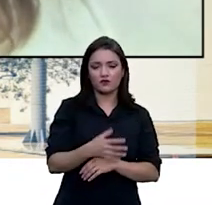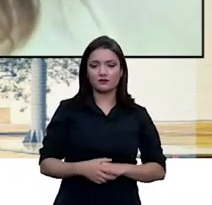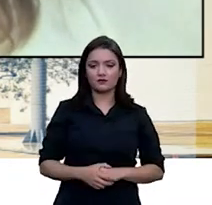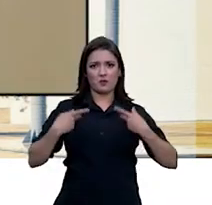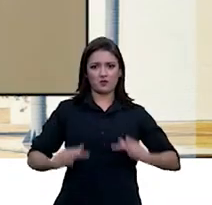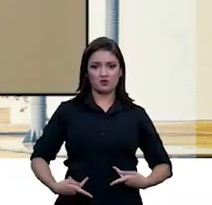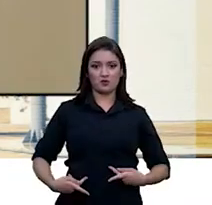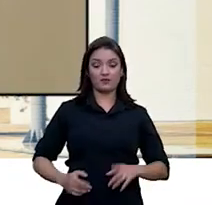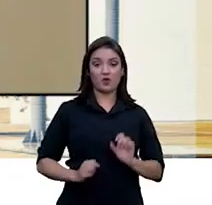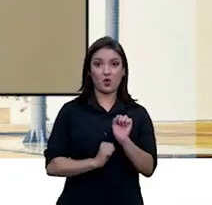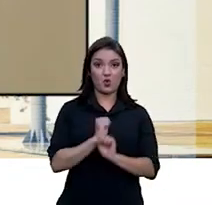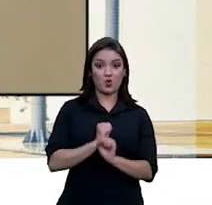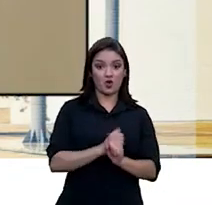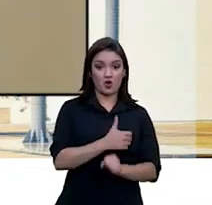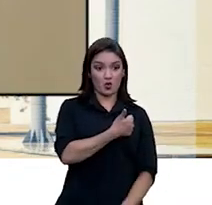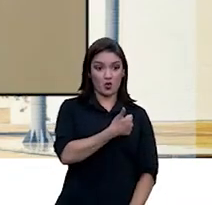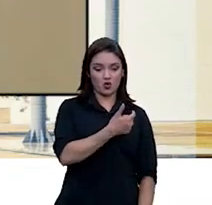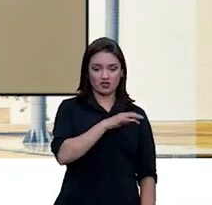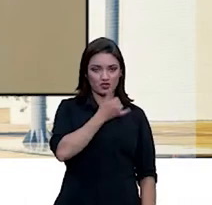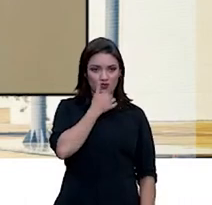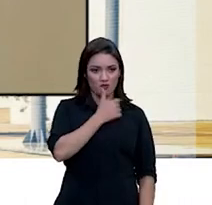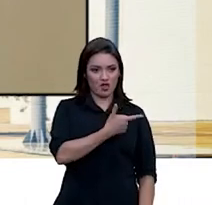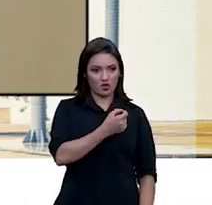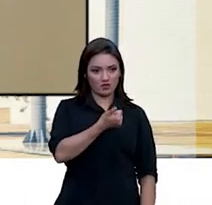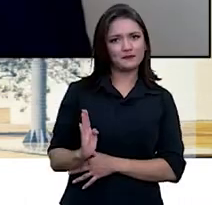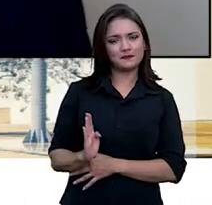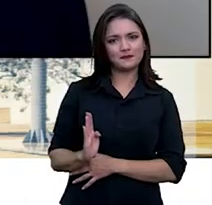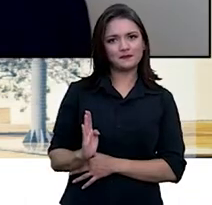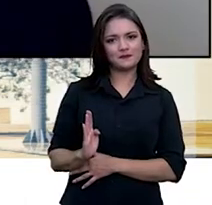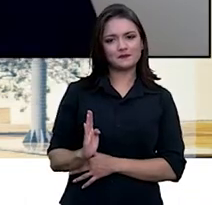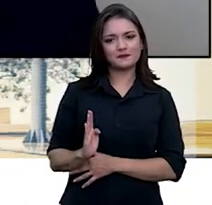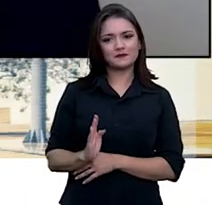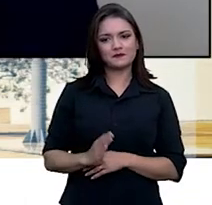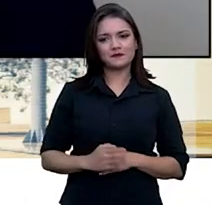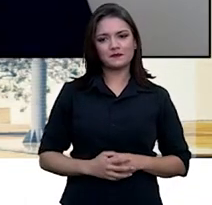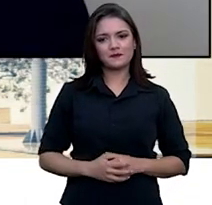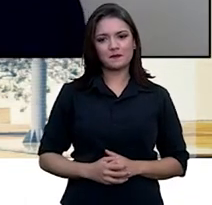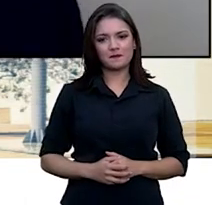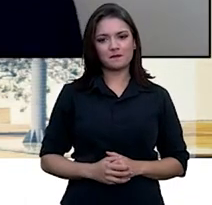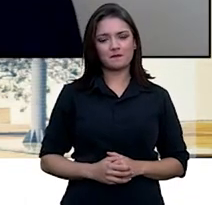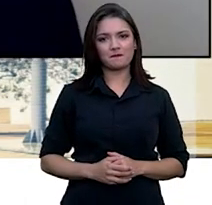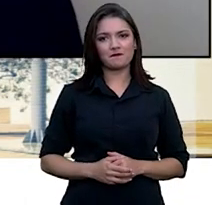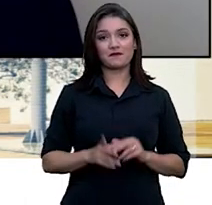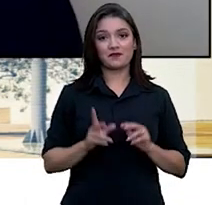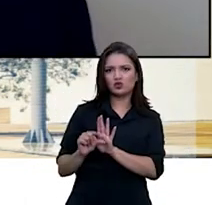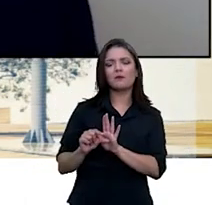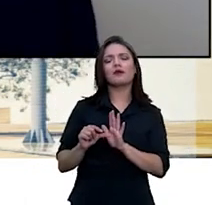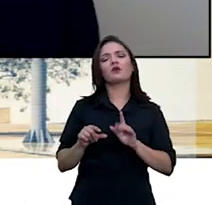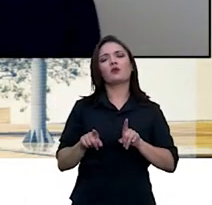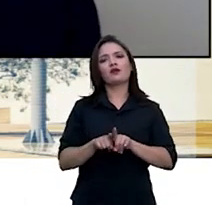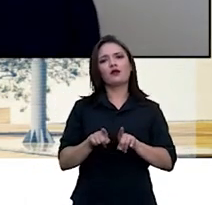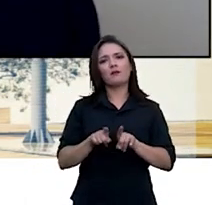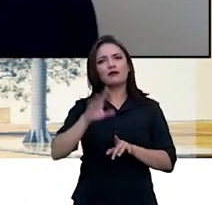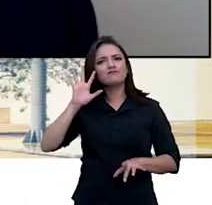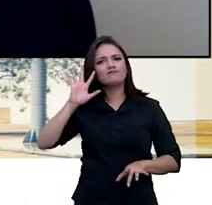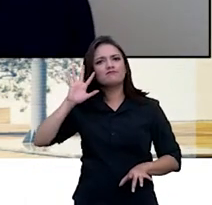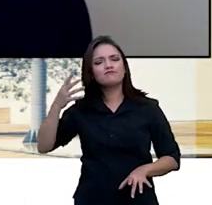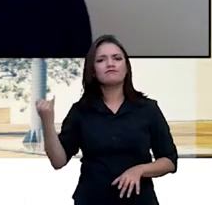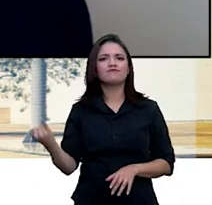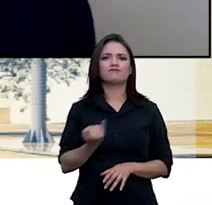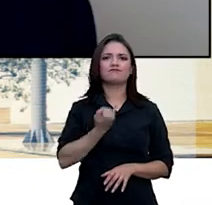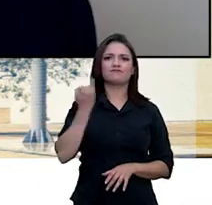diretrizes traçadas gerando uma melhora no ambiente institucional e na prestação de serviço à sociedade mostra-se